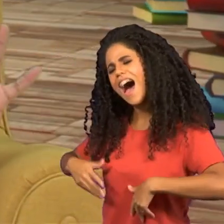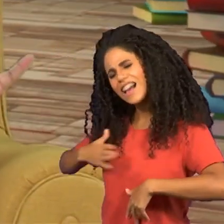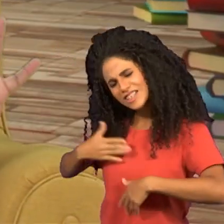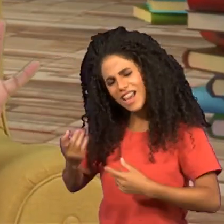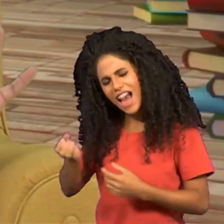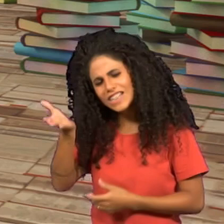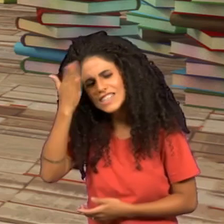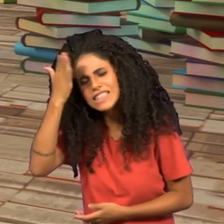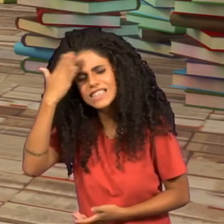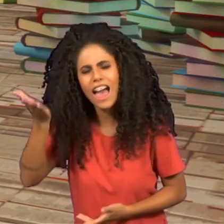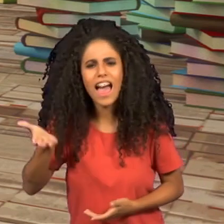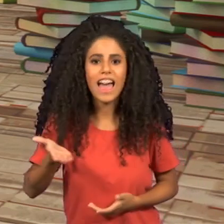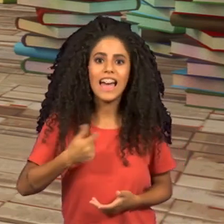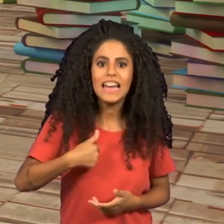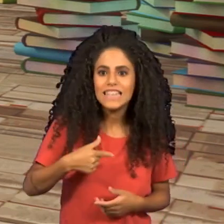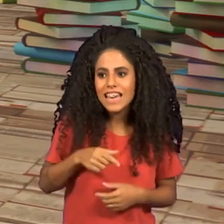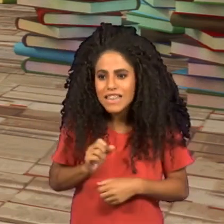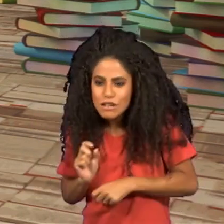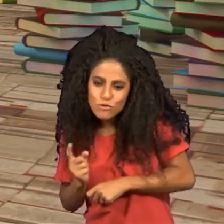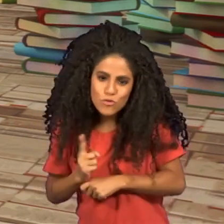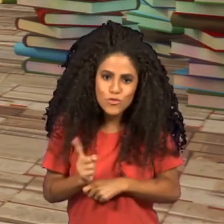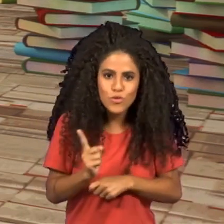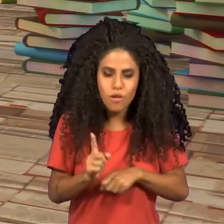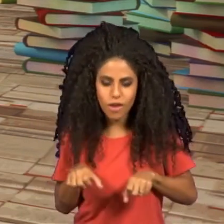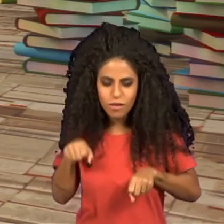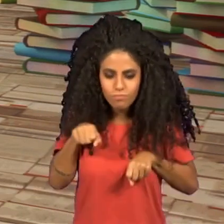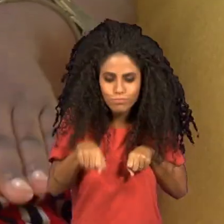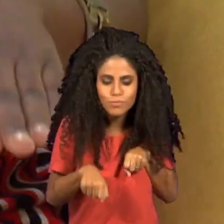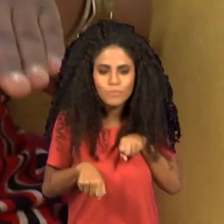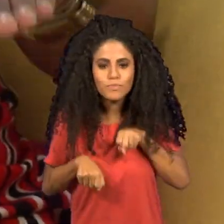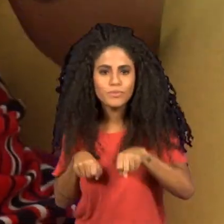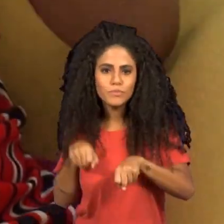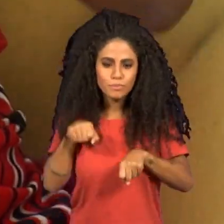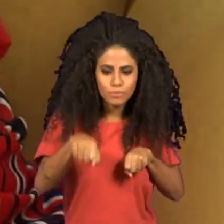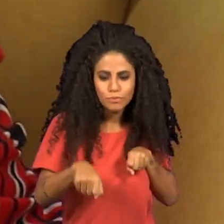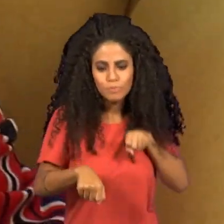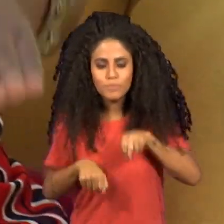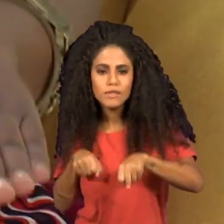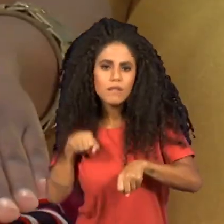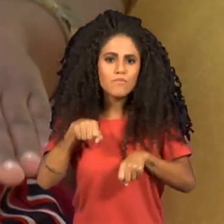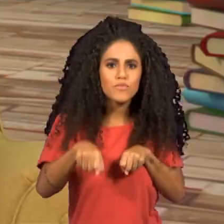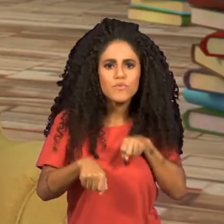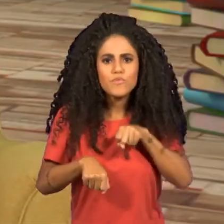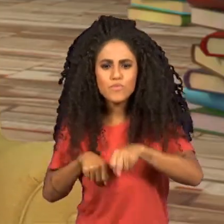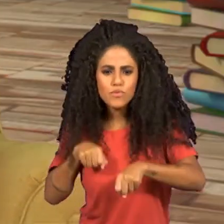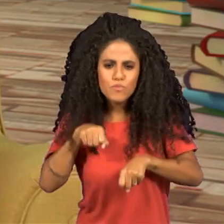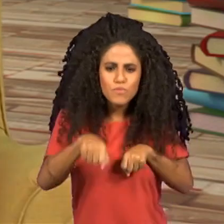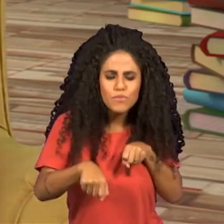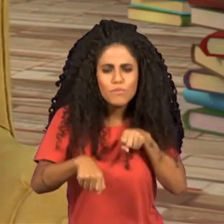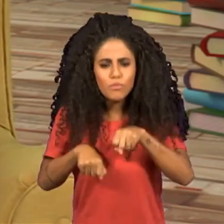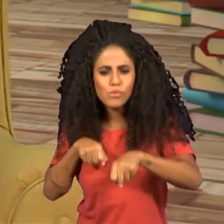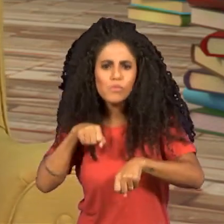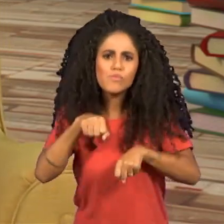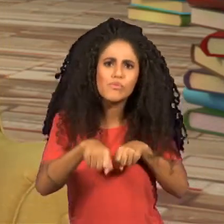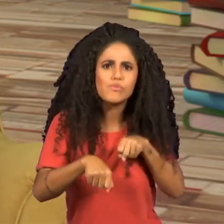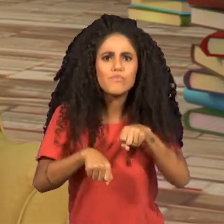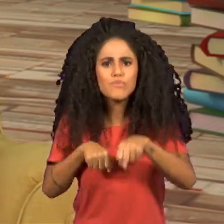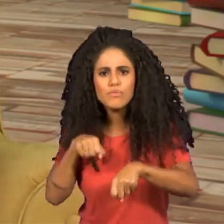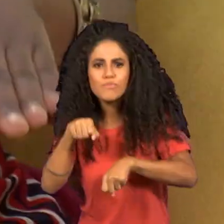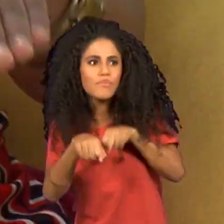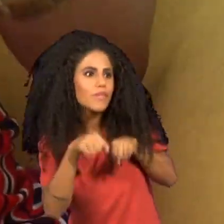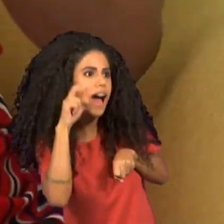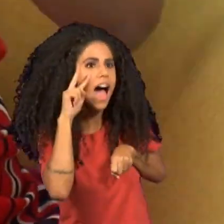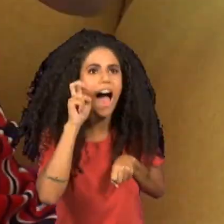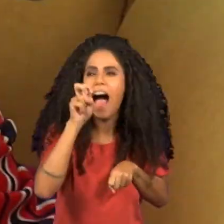o Ratinho subiu no seu triciclo e saiu pedalando pedalando pedalando esse